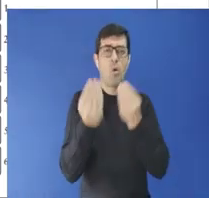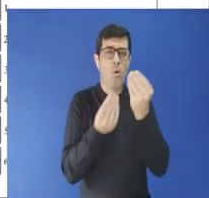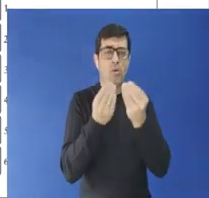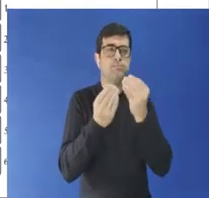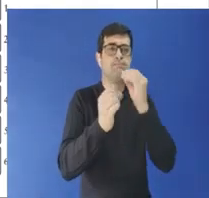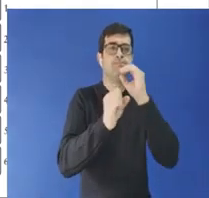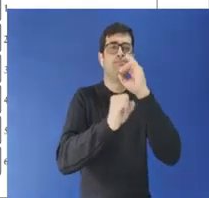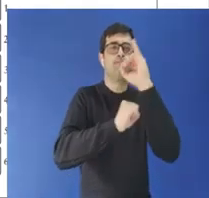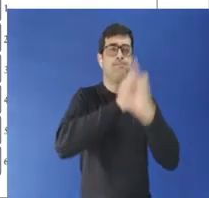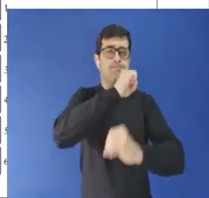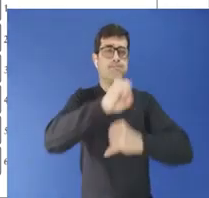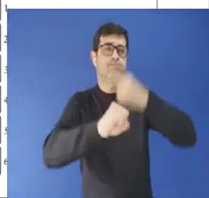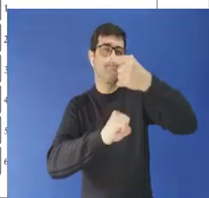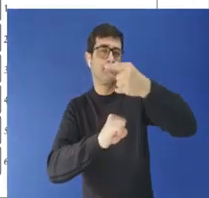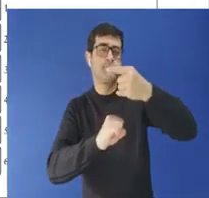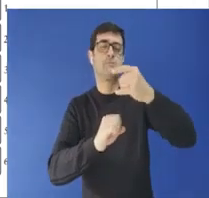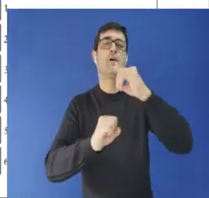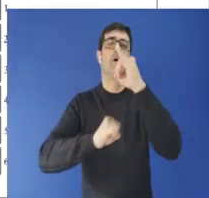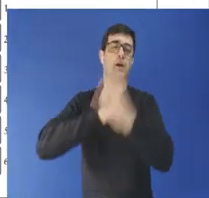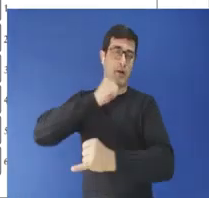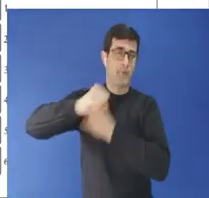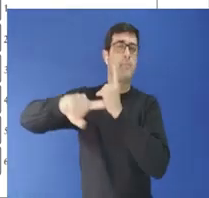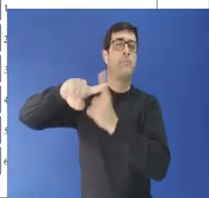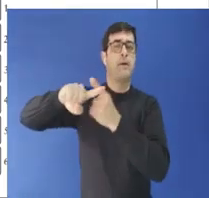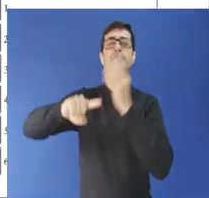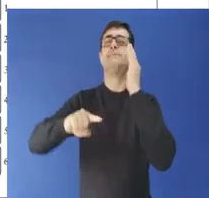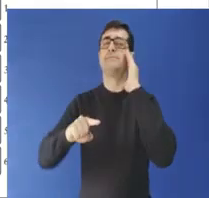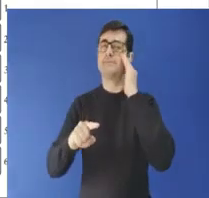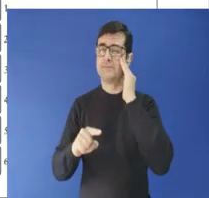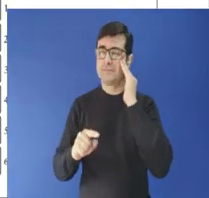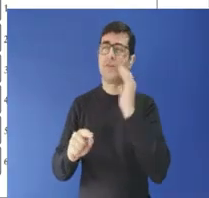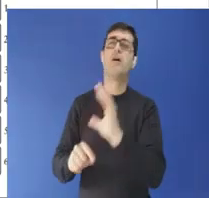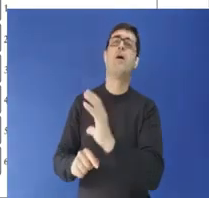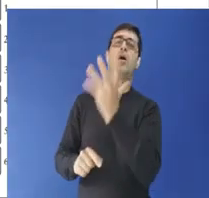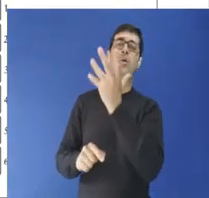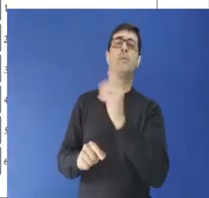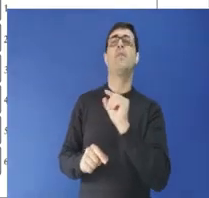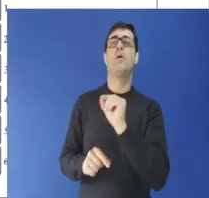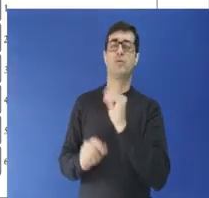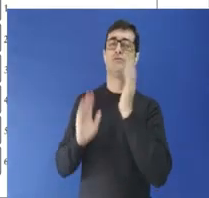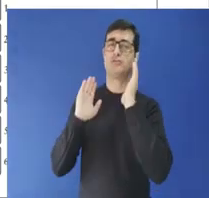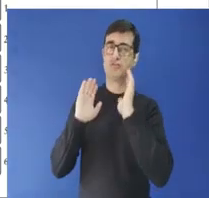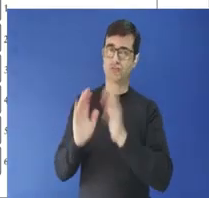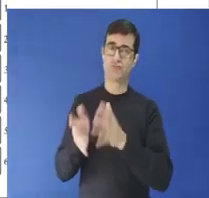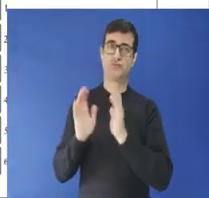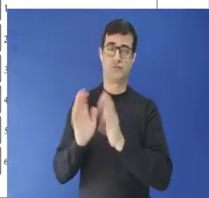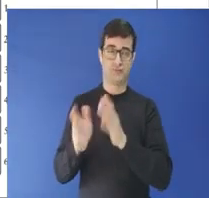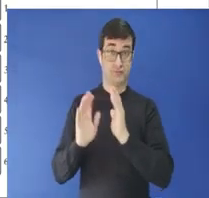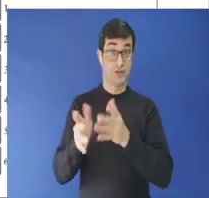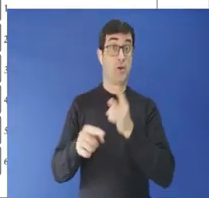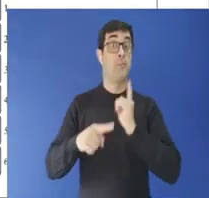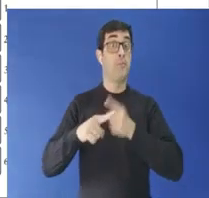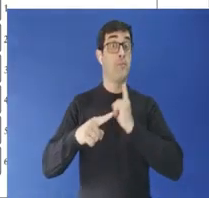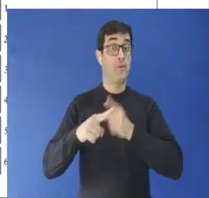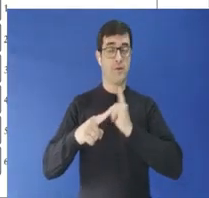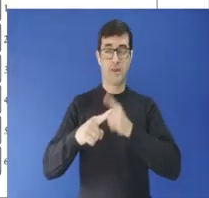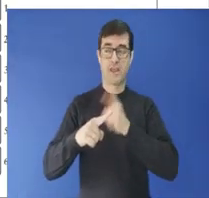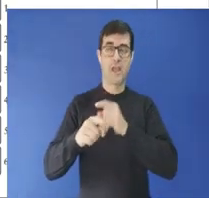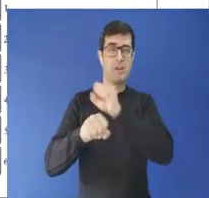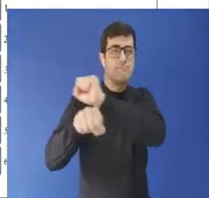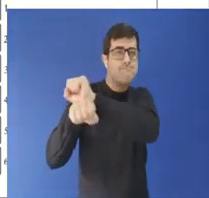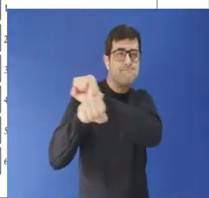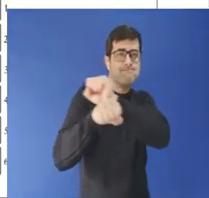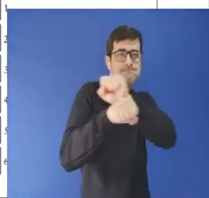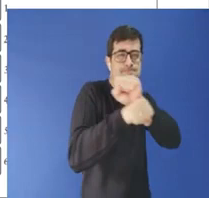Alguns cátions, a gente entendeu por que ocorre isso. Isso se deve a eles atingirem uma maior estabilidade. E aí depois,